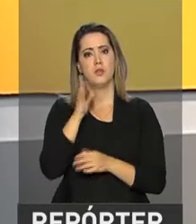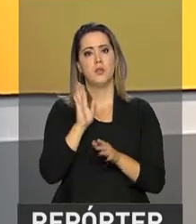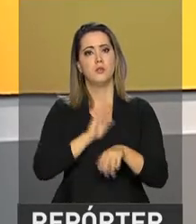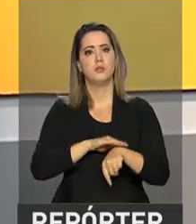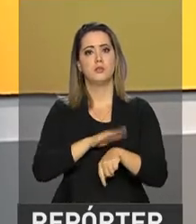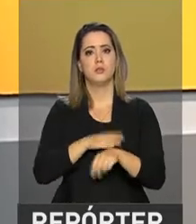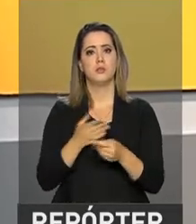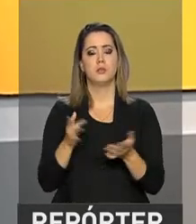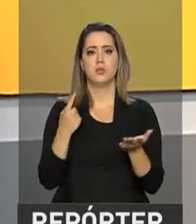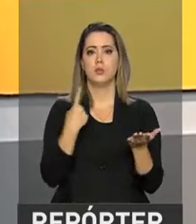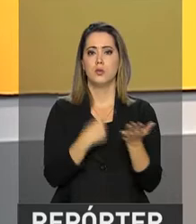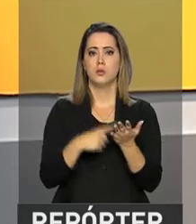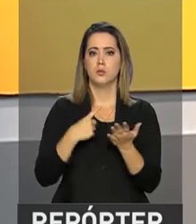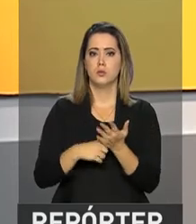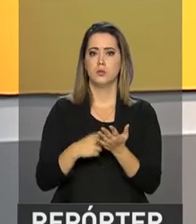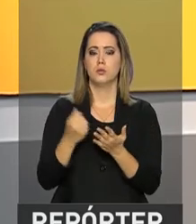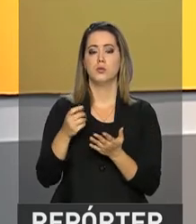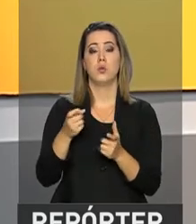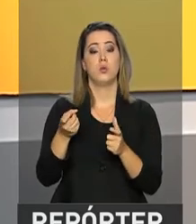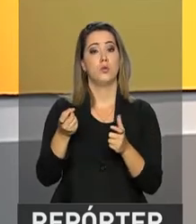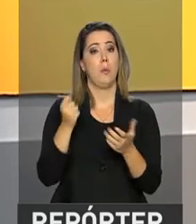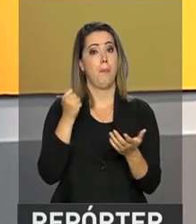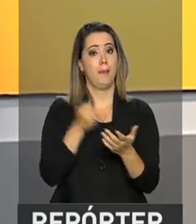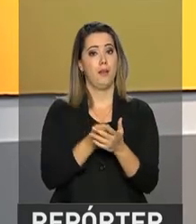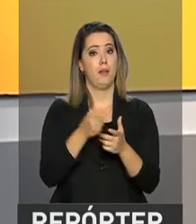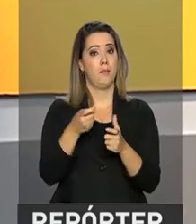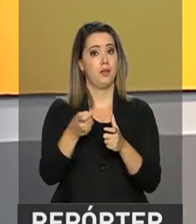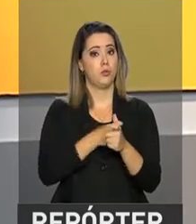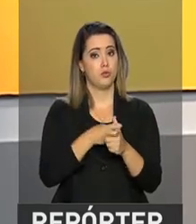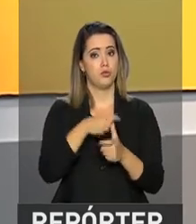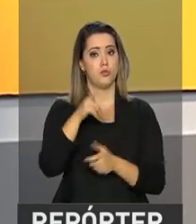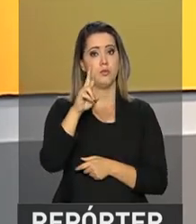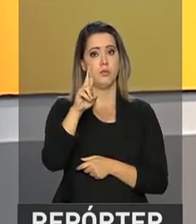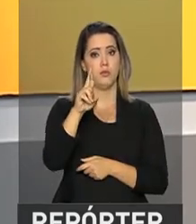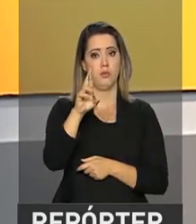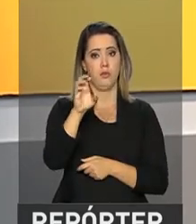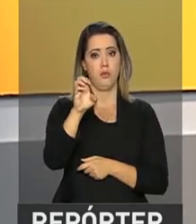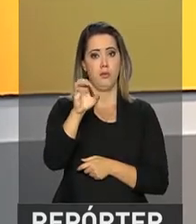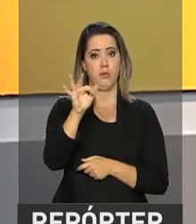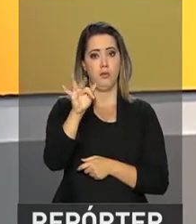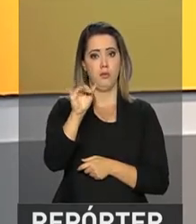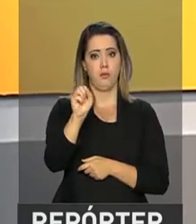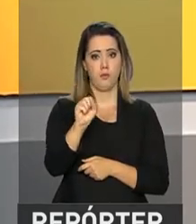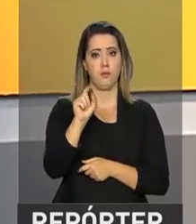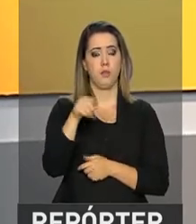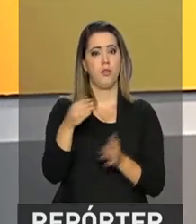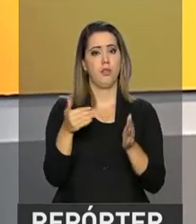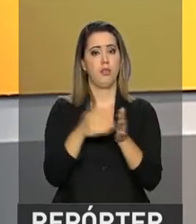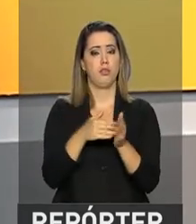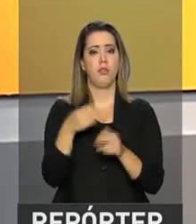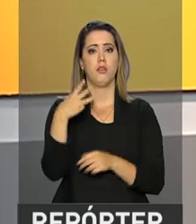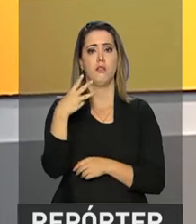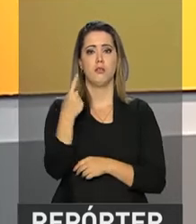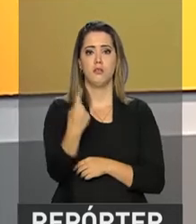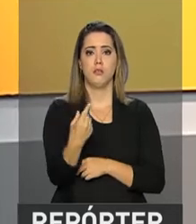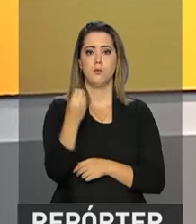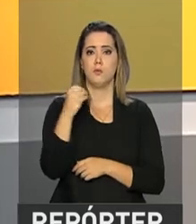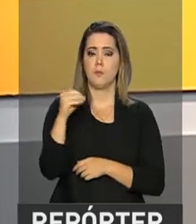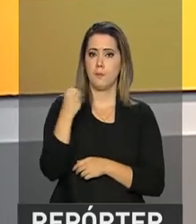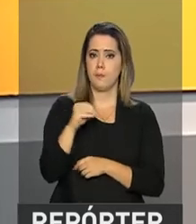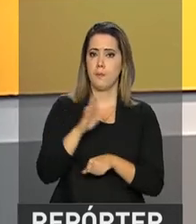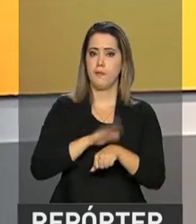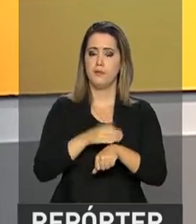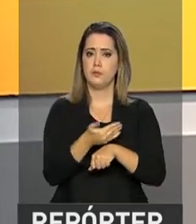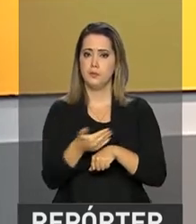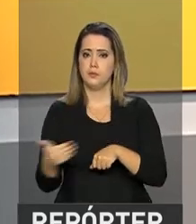de adesão ao programa de refinanciamento de dívidas tributárias de empresas com a união o refis deve ser prorrogado até 31 de outubro